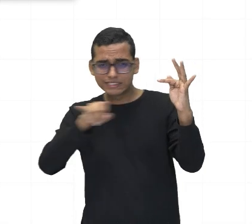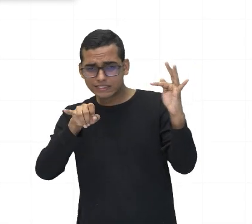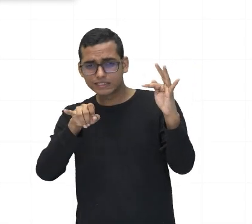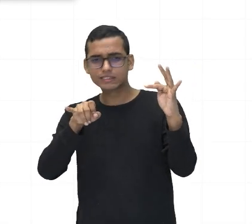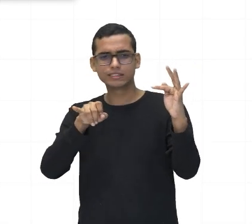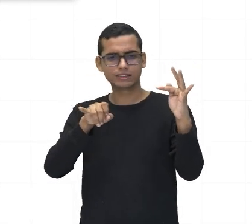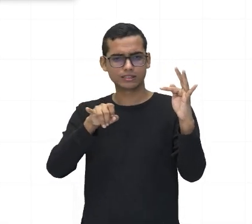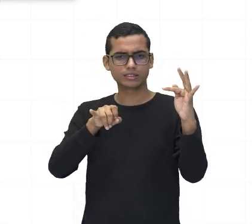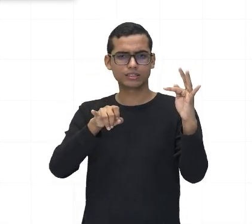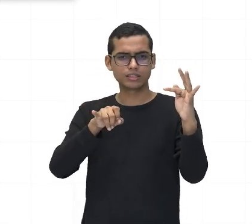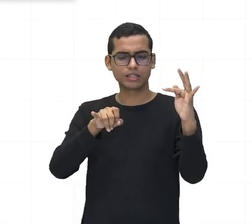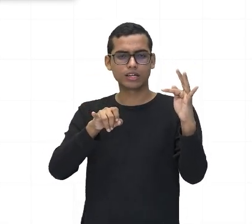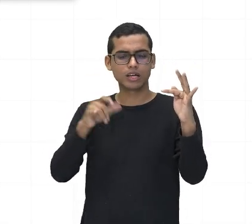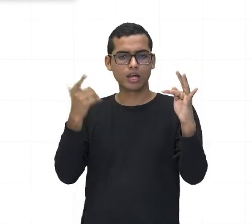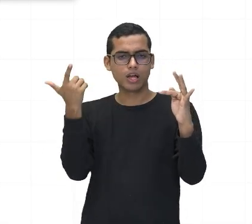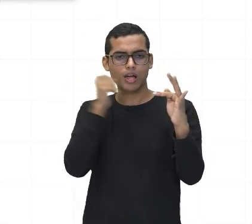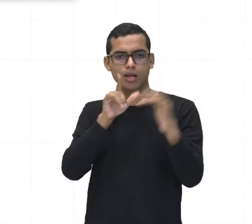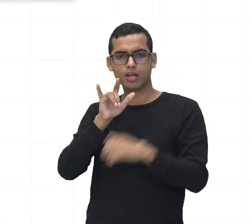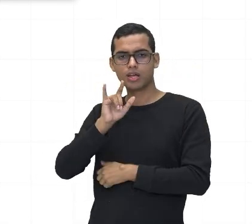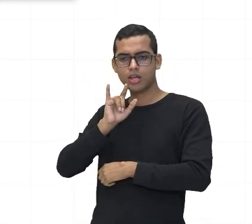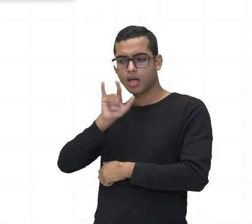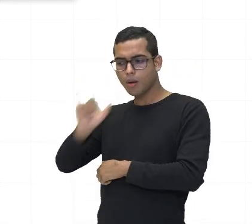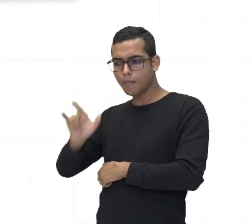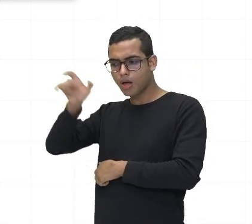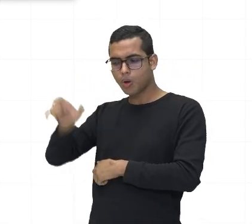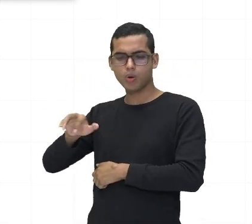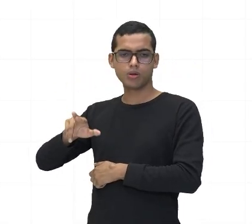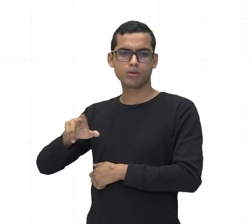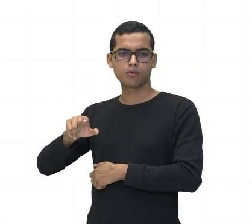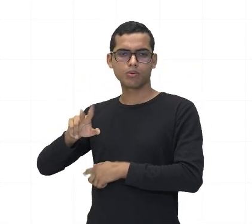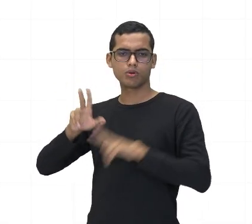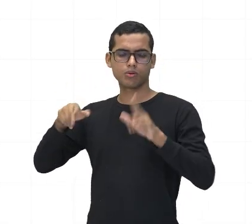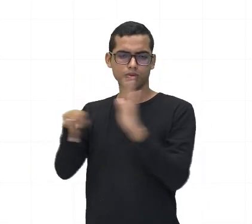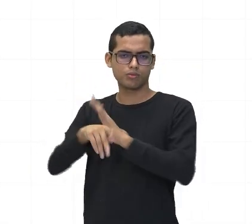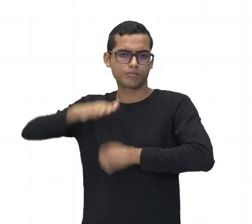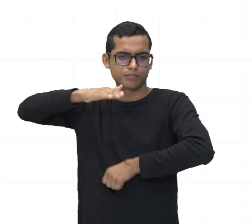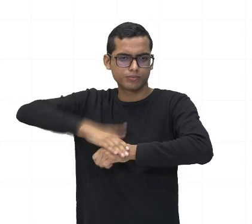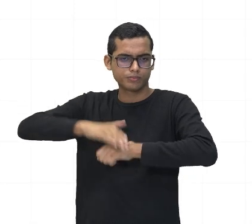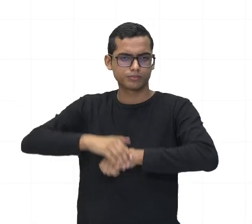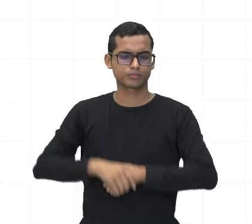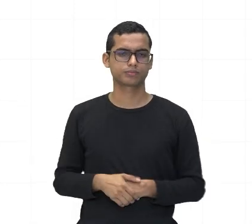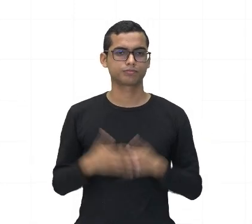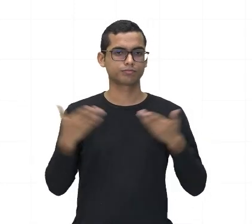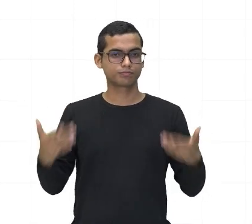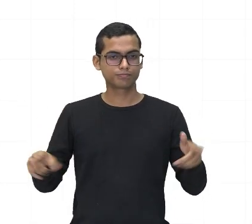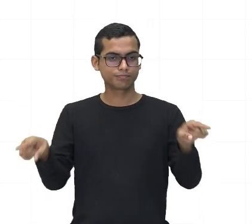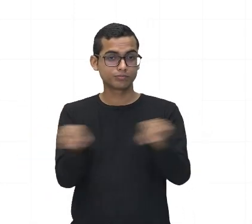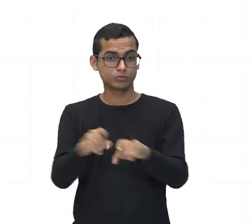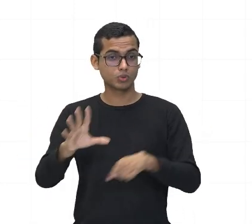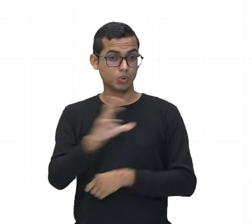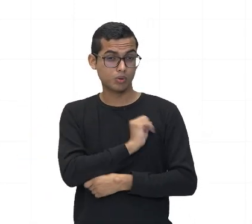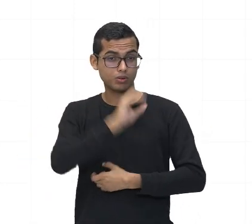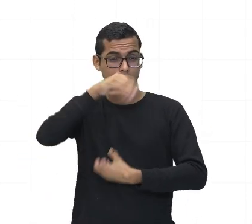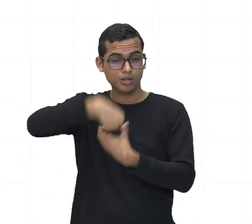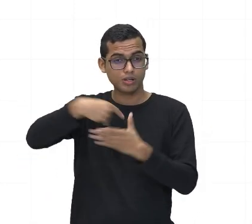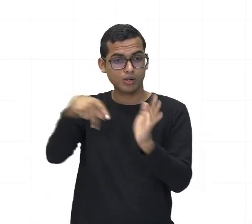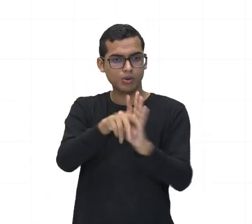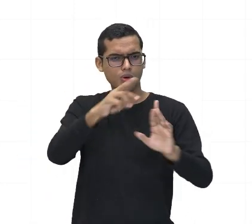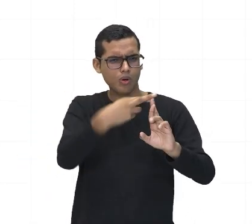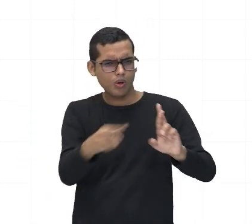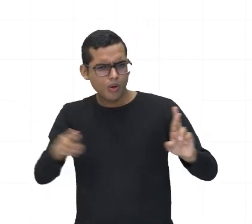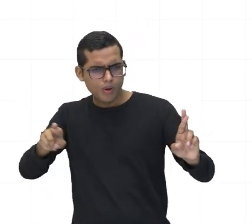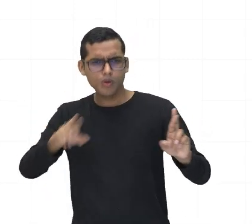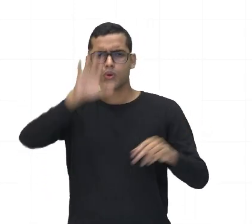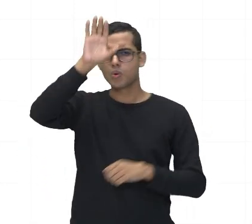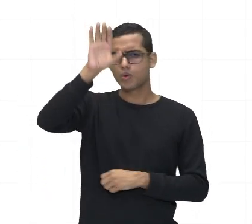parecido com a mensagem cristã, né? Depois nós vamos ver que o amor nas religiões, no cristianismo, no judaísmo,